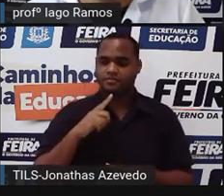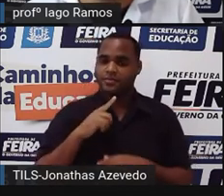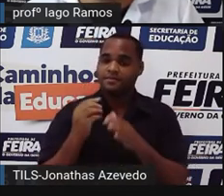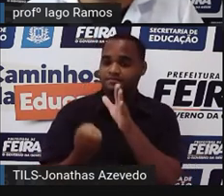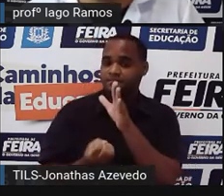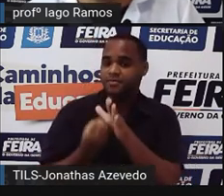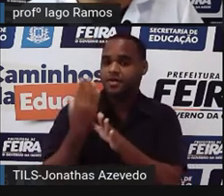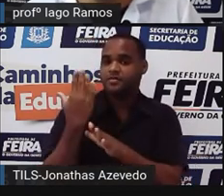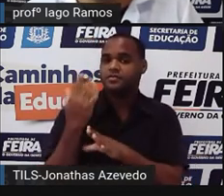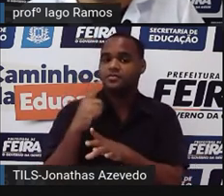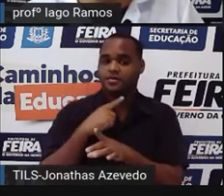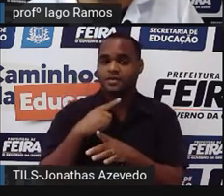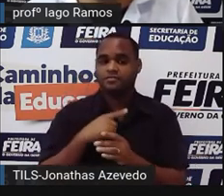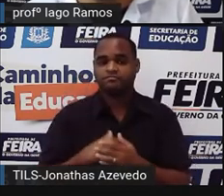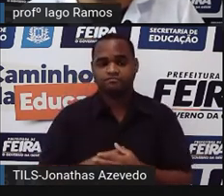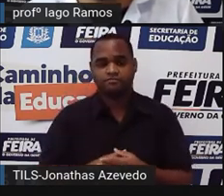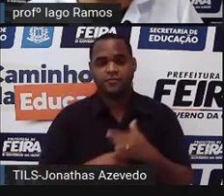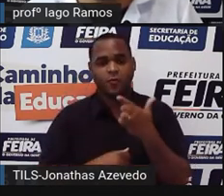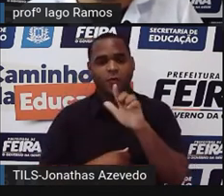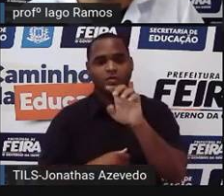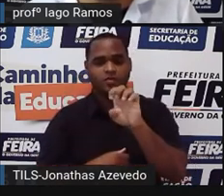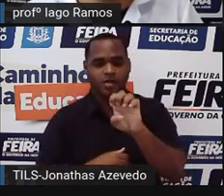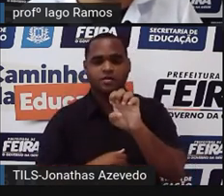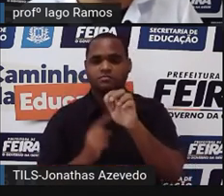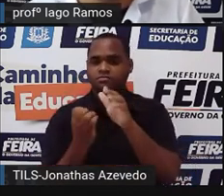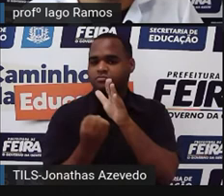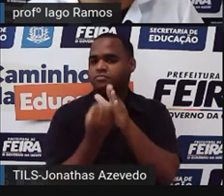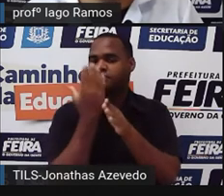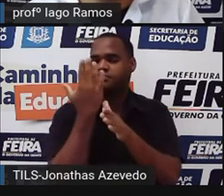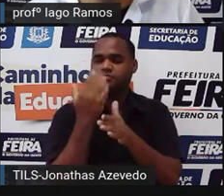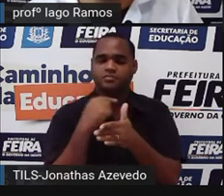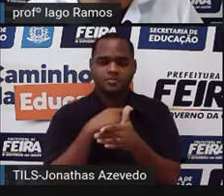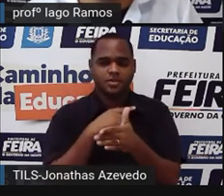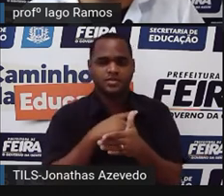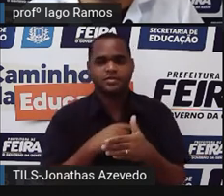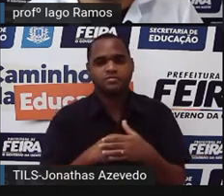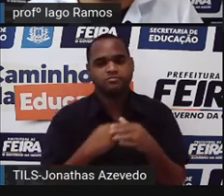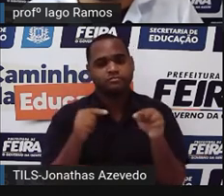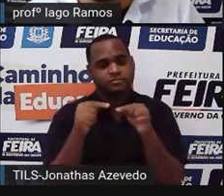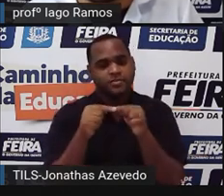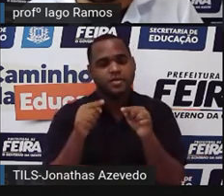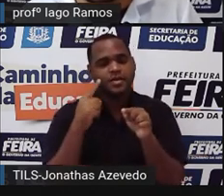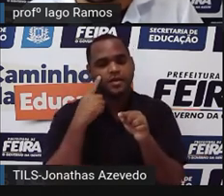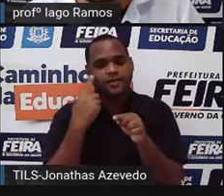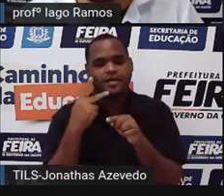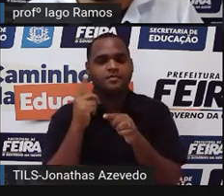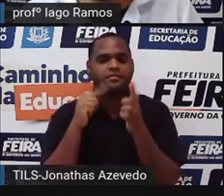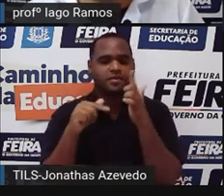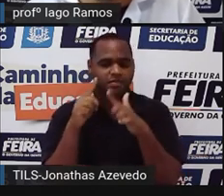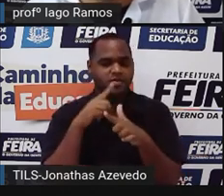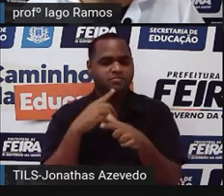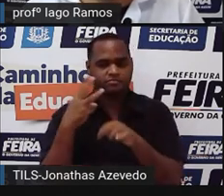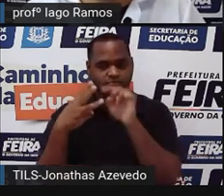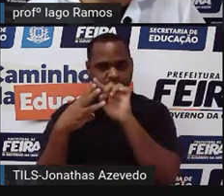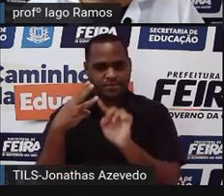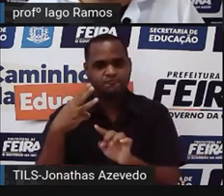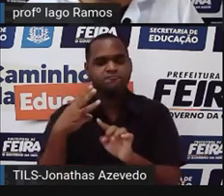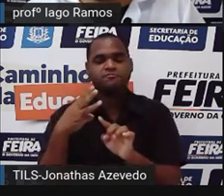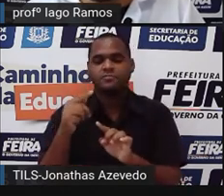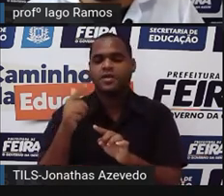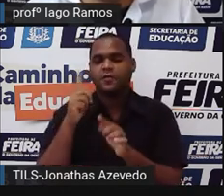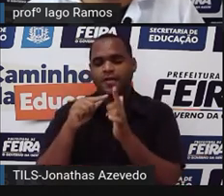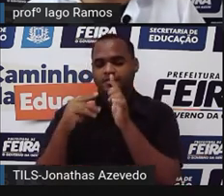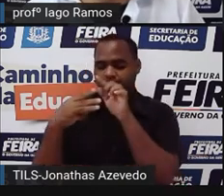daqui. E esse daqui é o E, porque surgiu daqui. Então a gente fica com esses três triângulos. Com esses